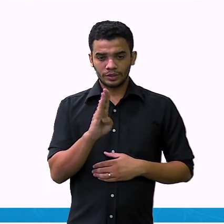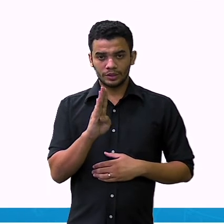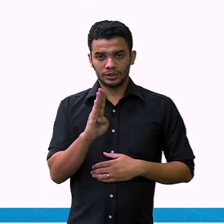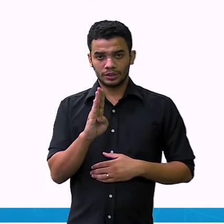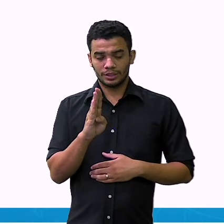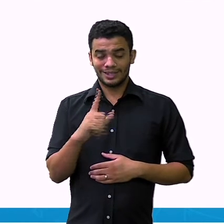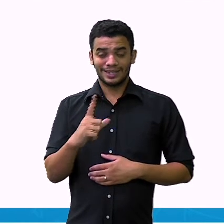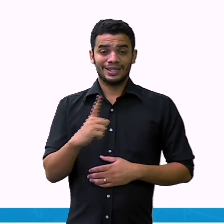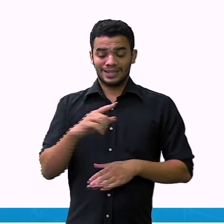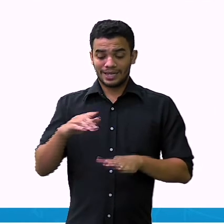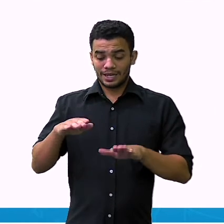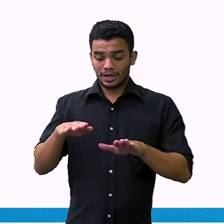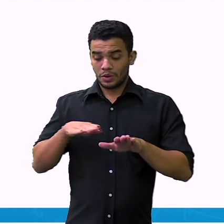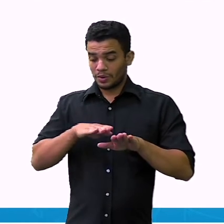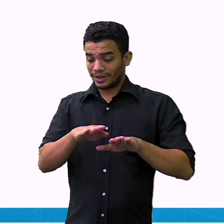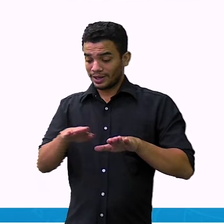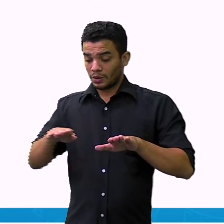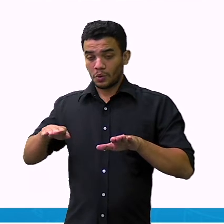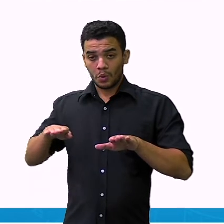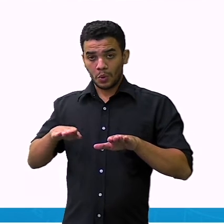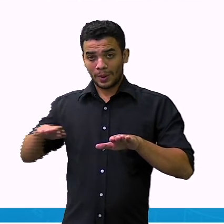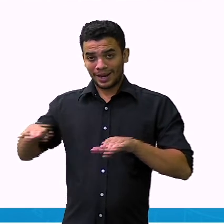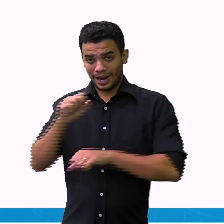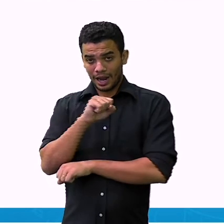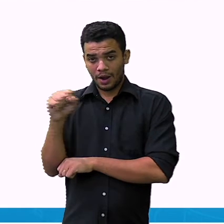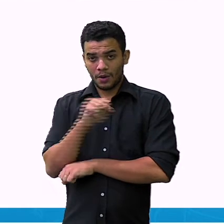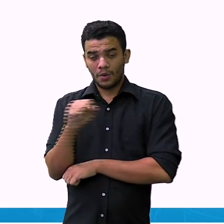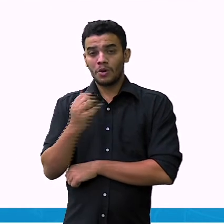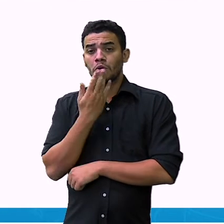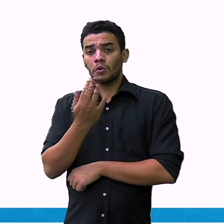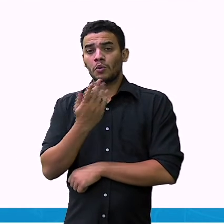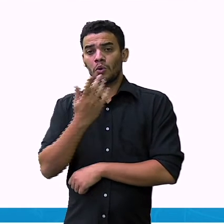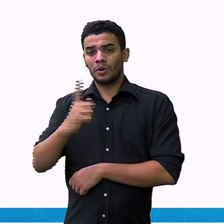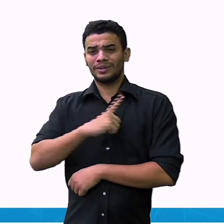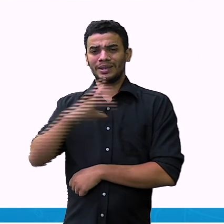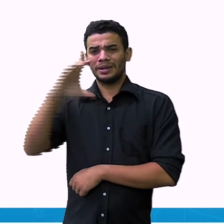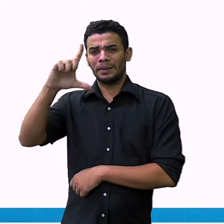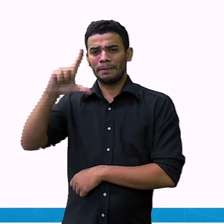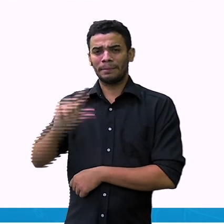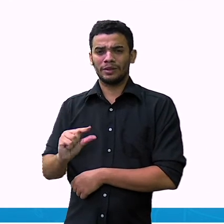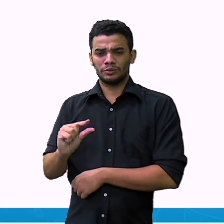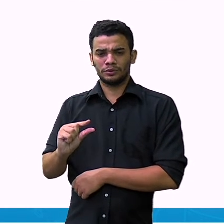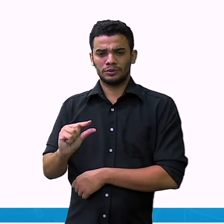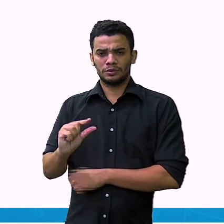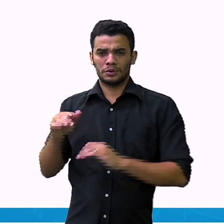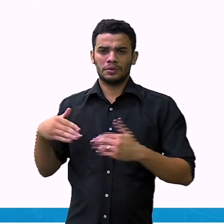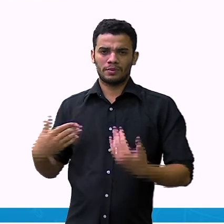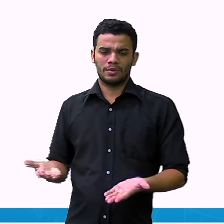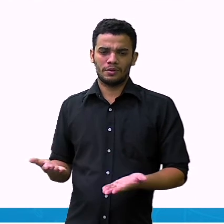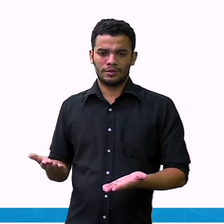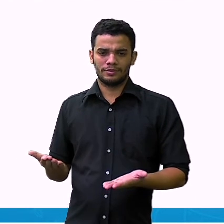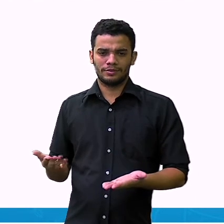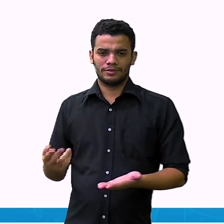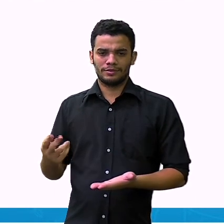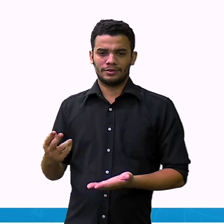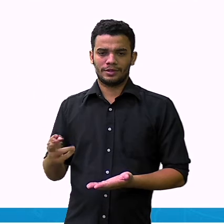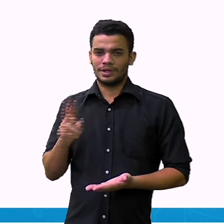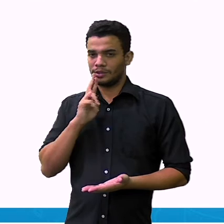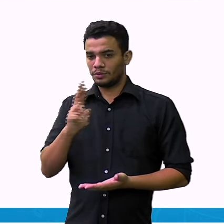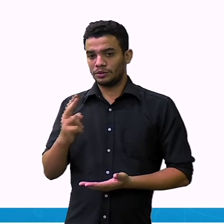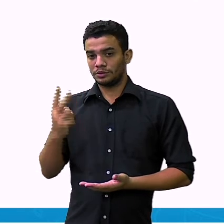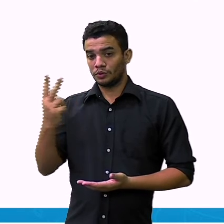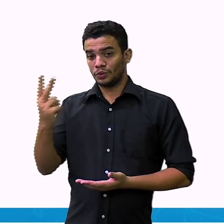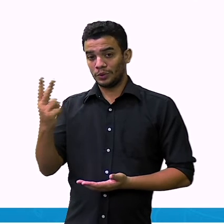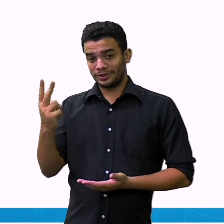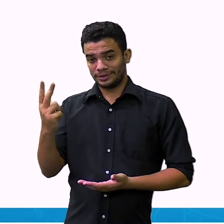daqueles números ali é o menor? Nós estamos falando do número 2. O 2 agora é o menor e